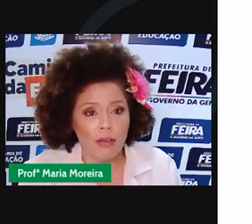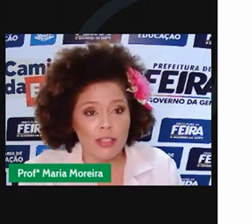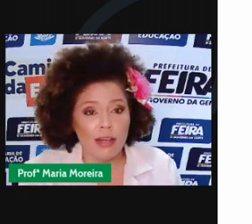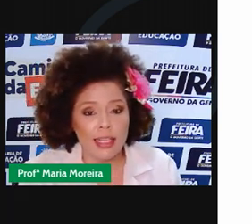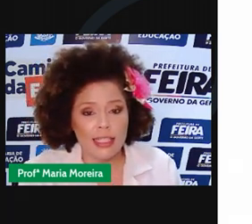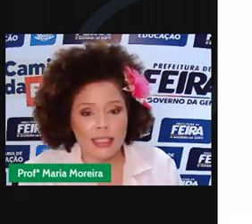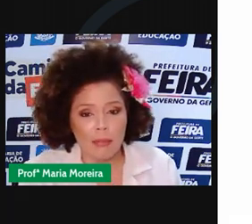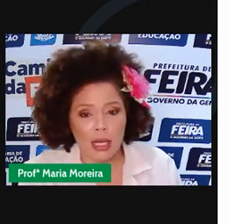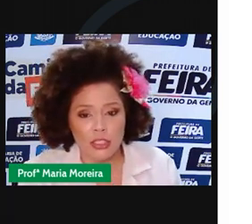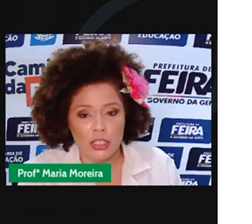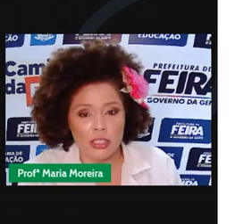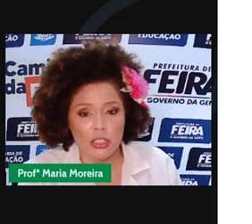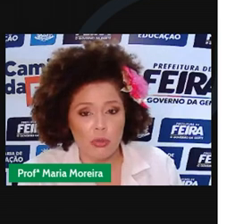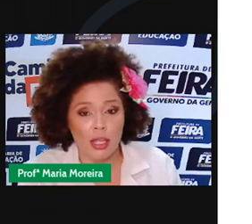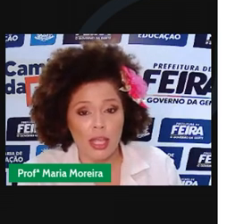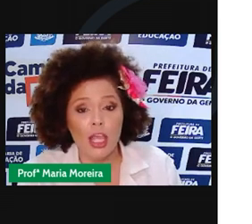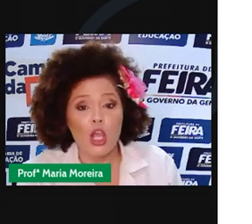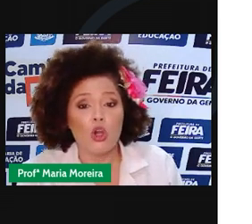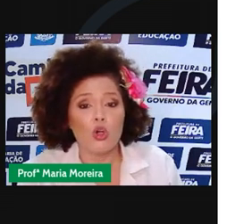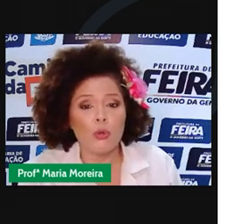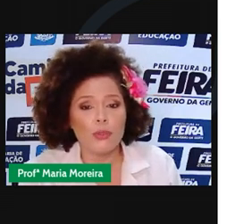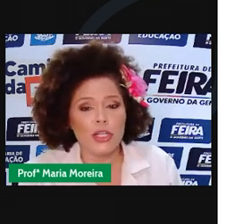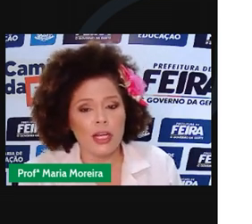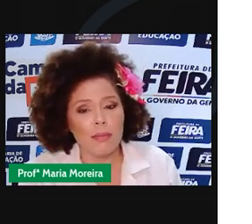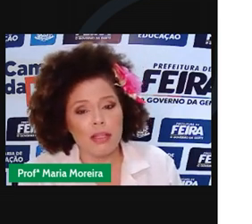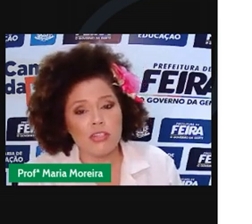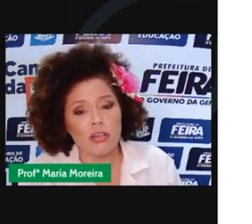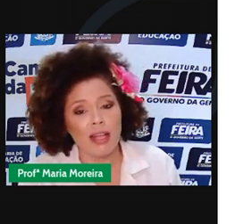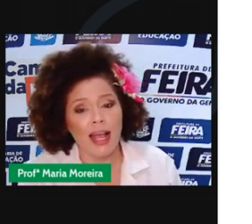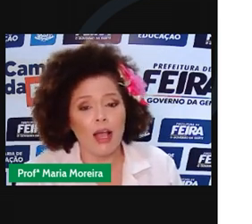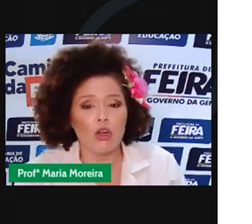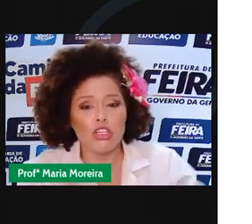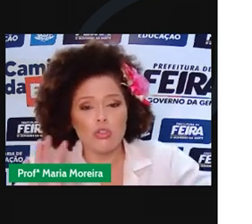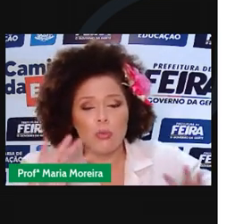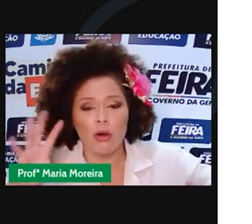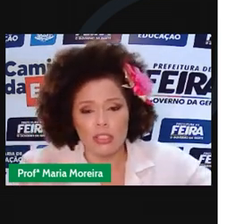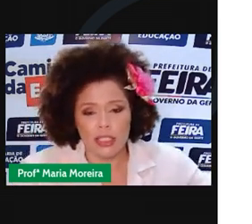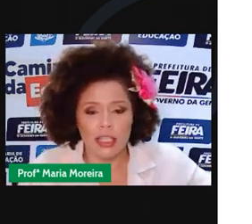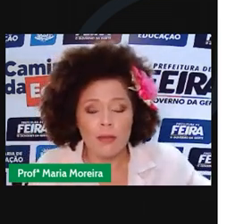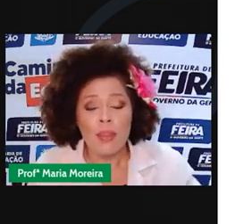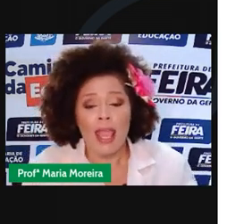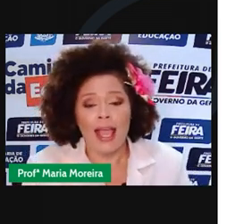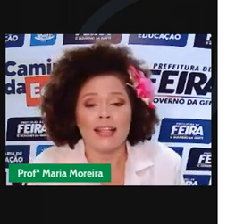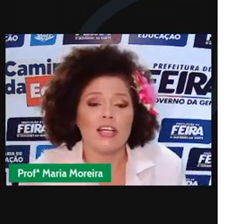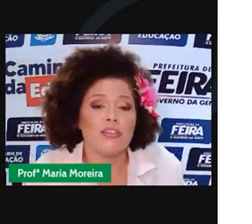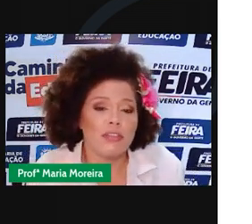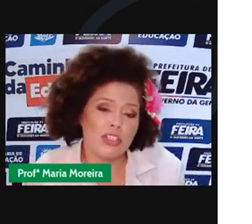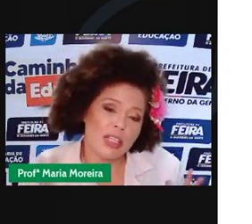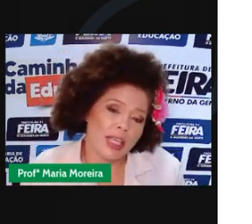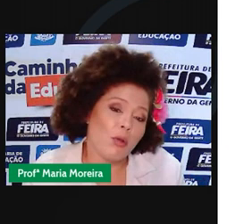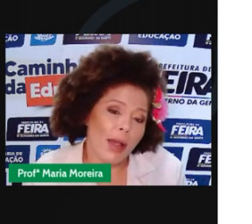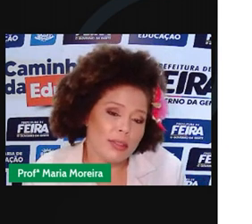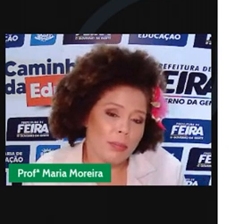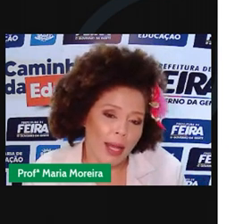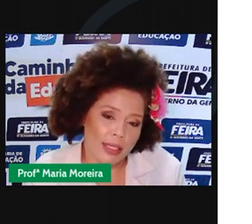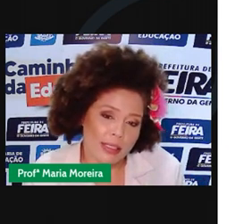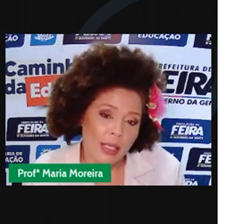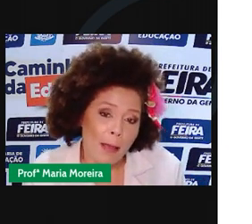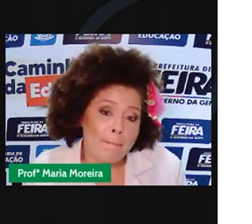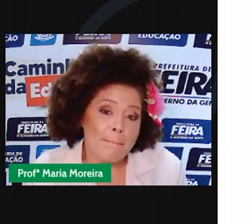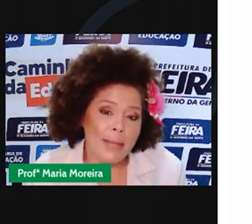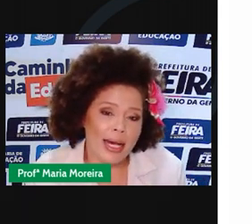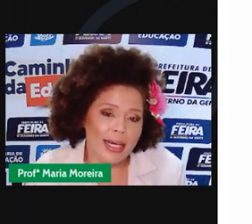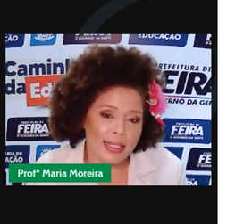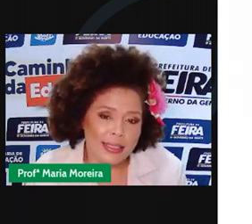nutricional então aqui nessa imagem existe o que grupos de alimentos estão tá a grosso modo aqui ela está dividida em quatro